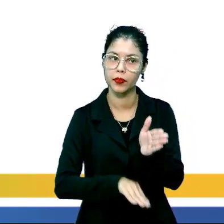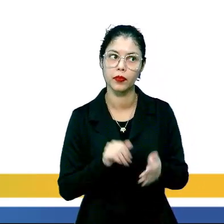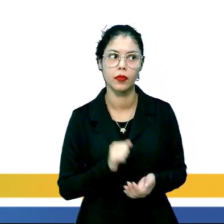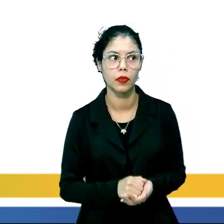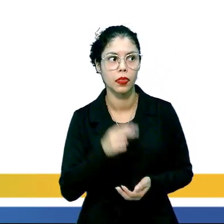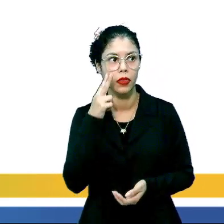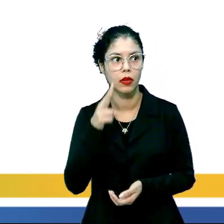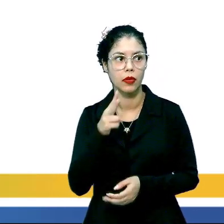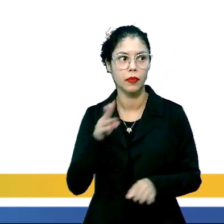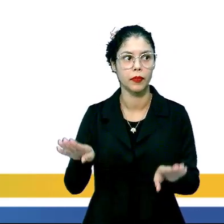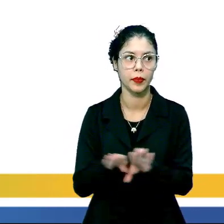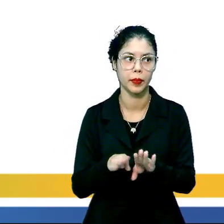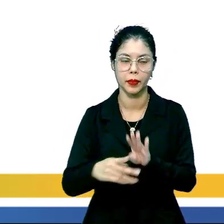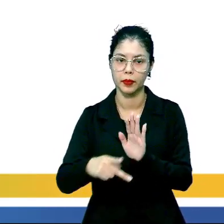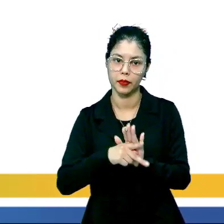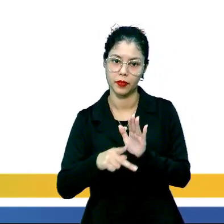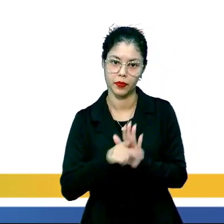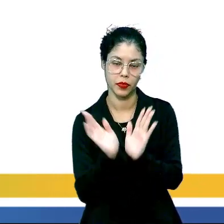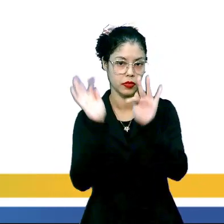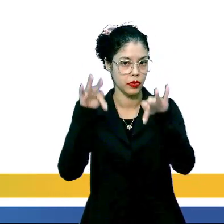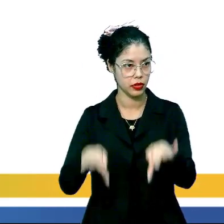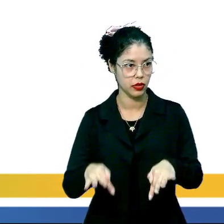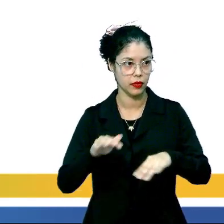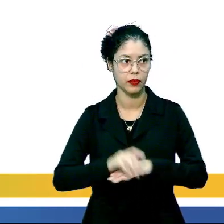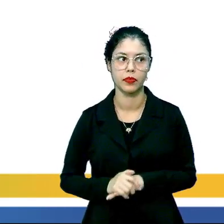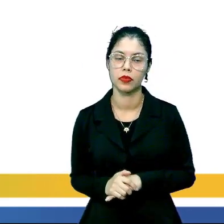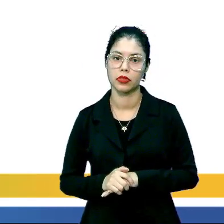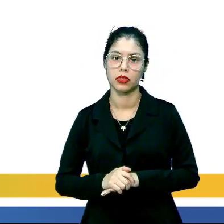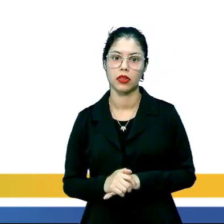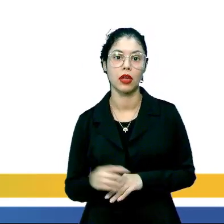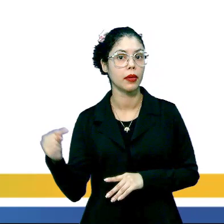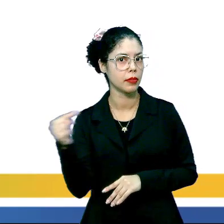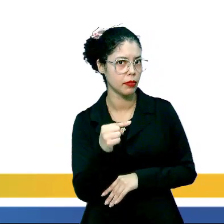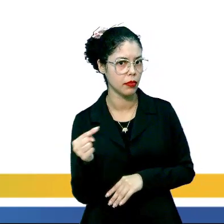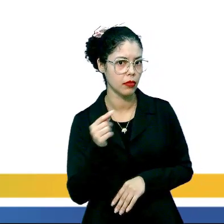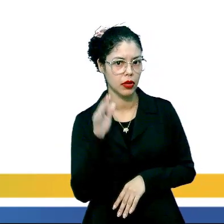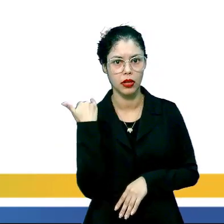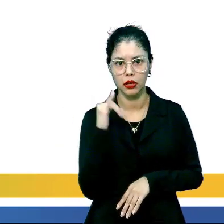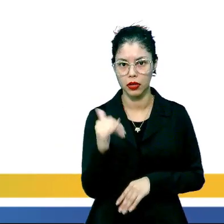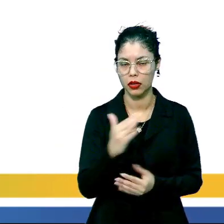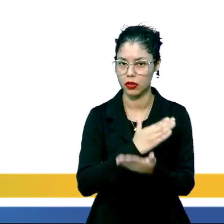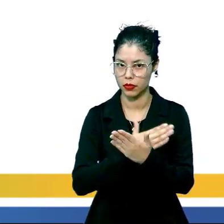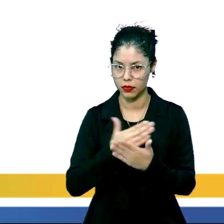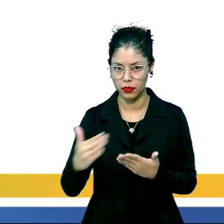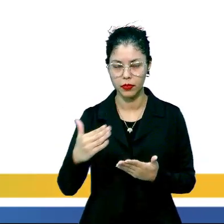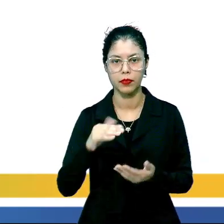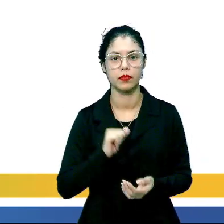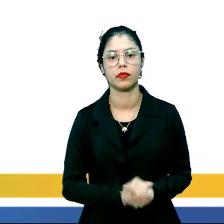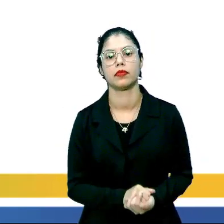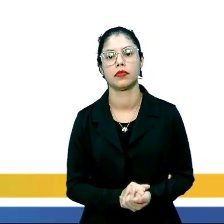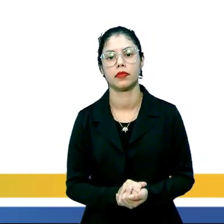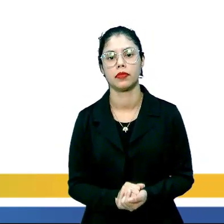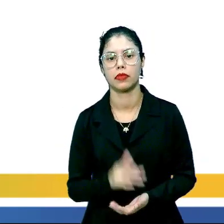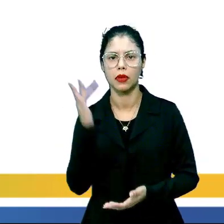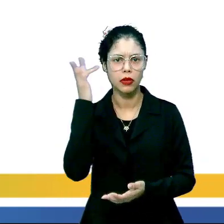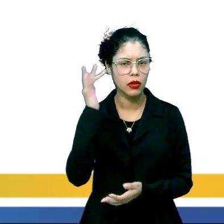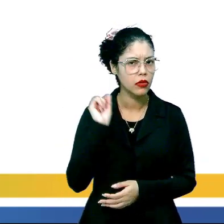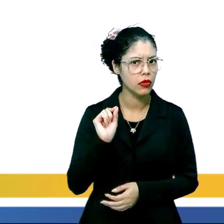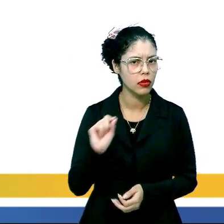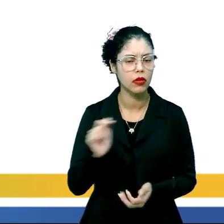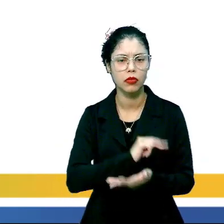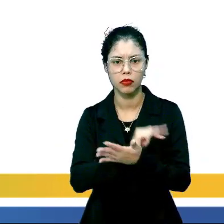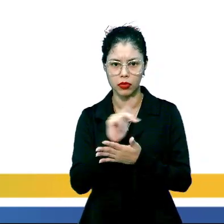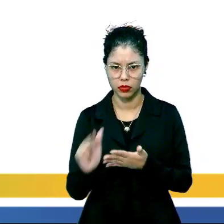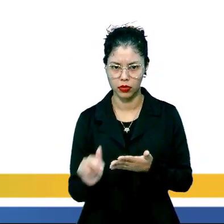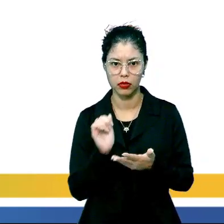Vocês vão pegar a energia cinética final menos a energia cinética inicial e achar a sua